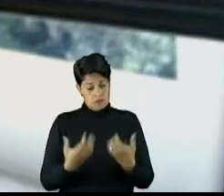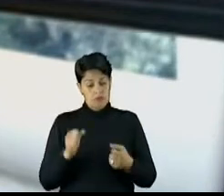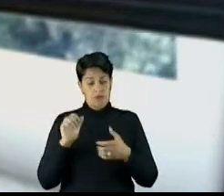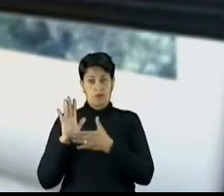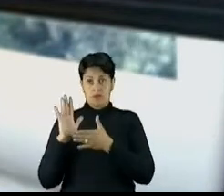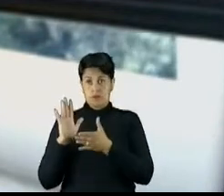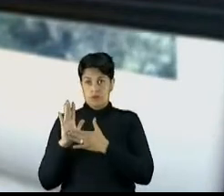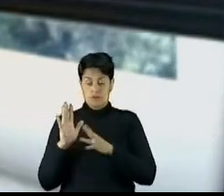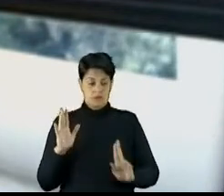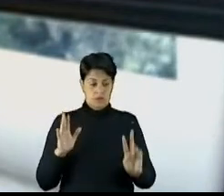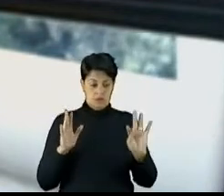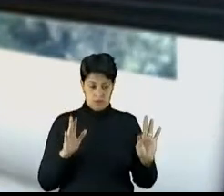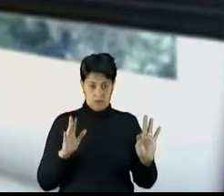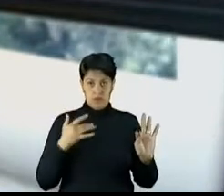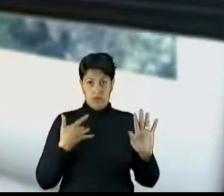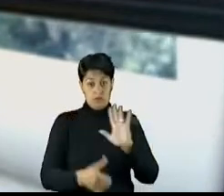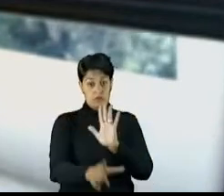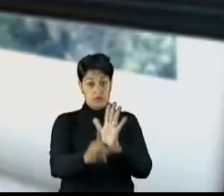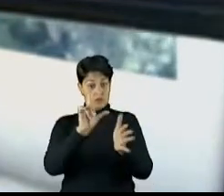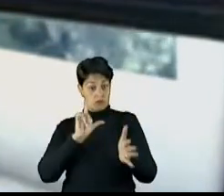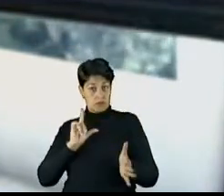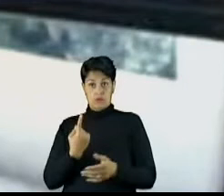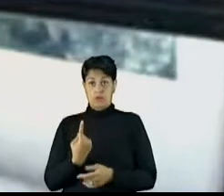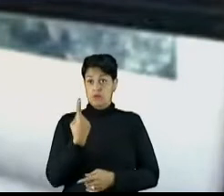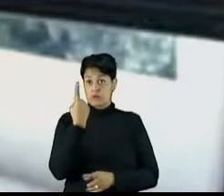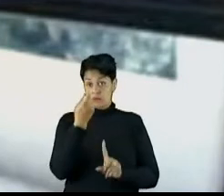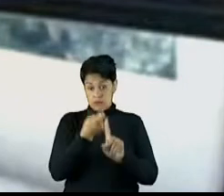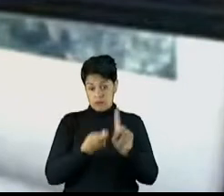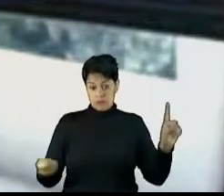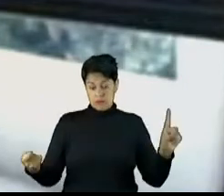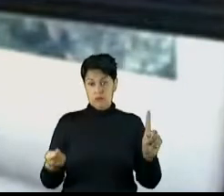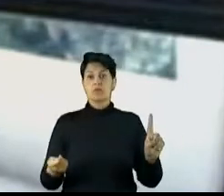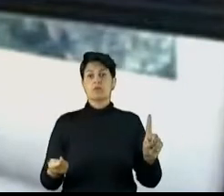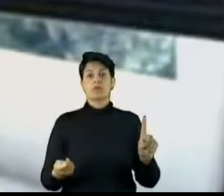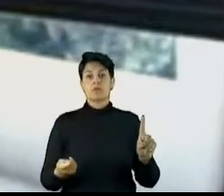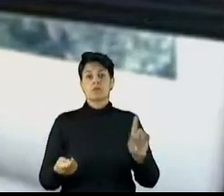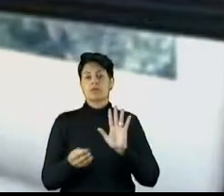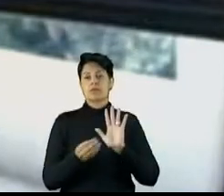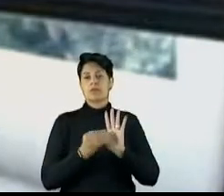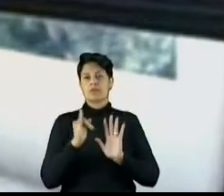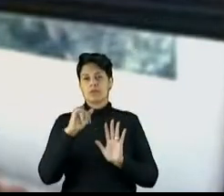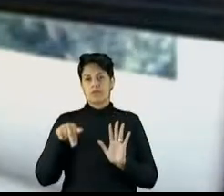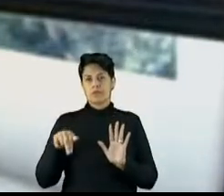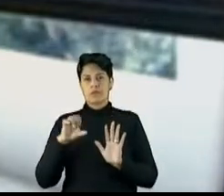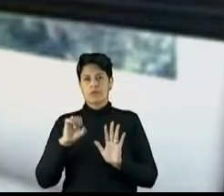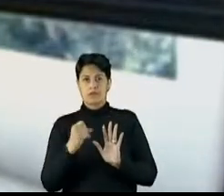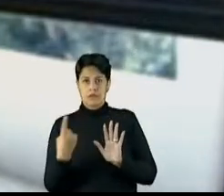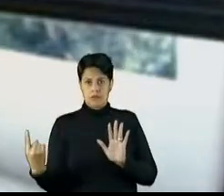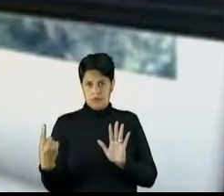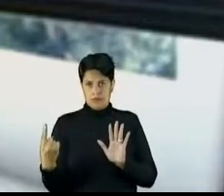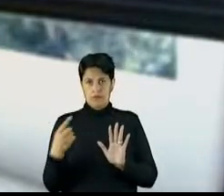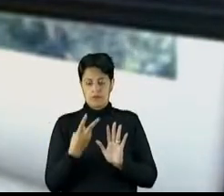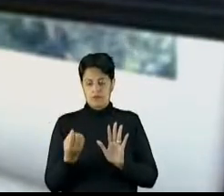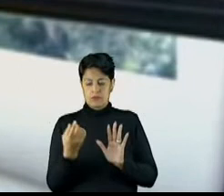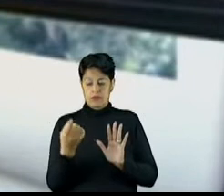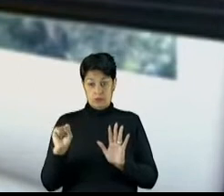plenário para as 10 horas do dia 18 de agosto, para apreciação definitiva do processo de desestatização 5G. Essa é a minha